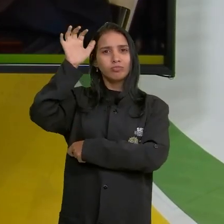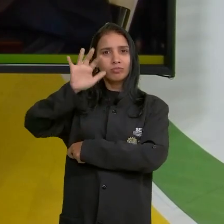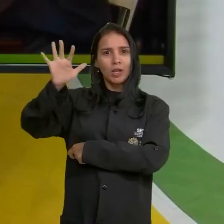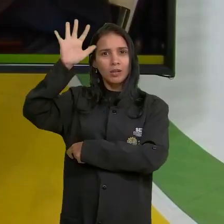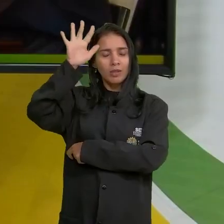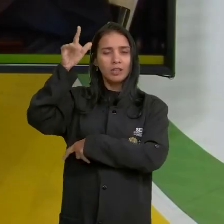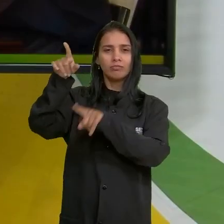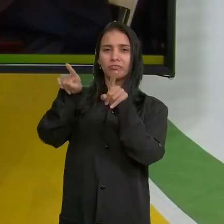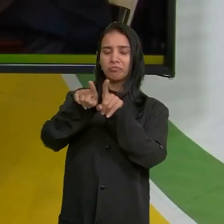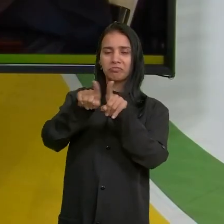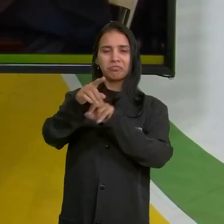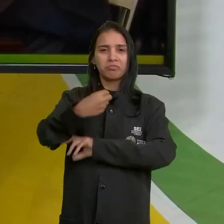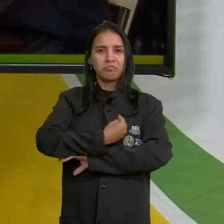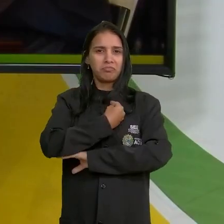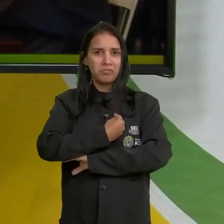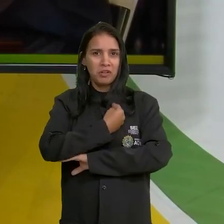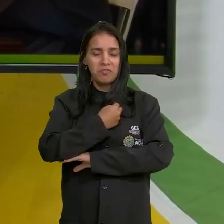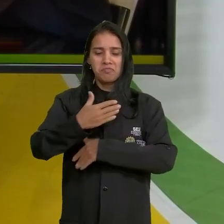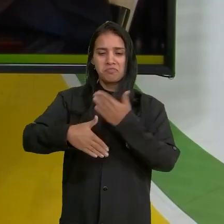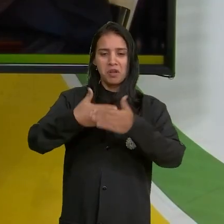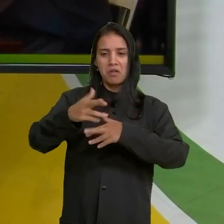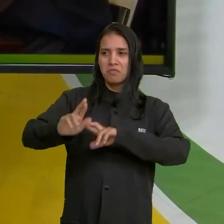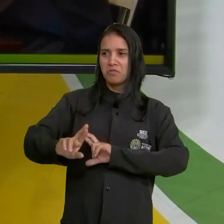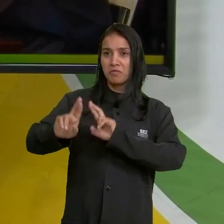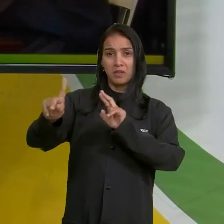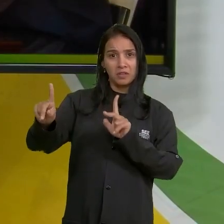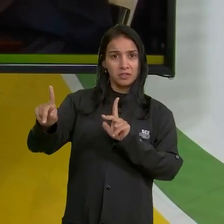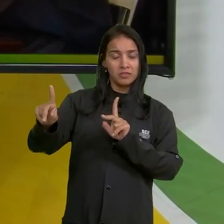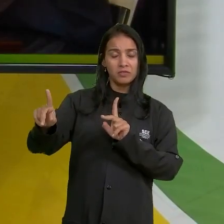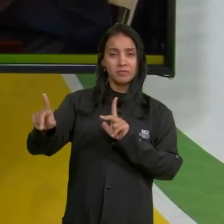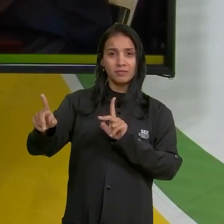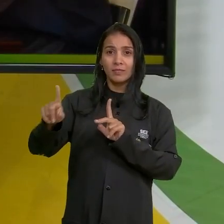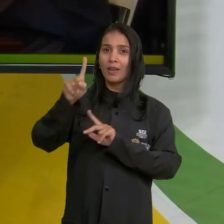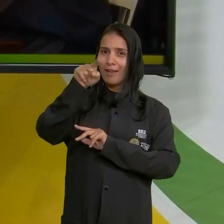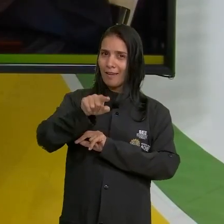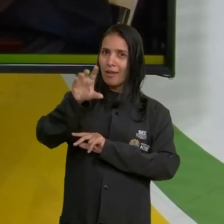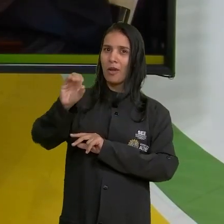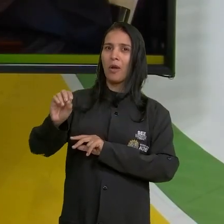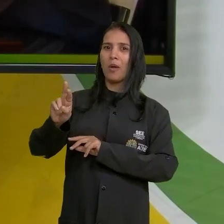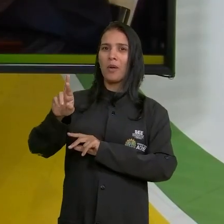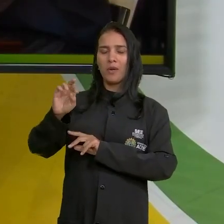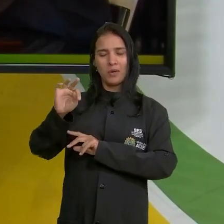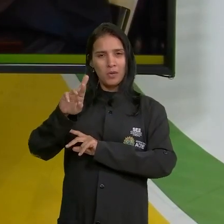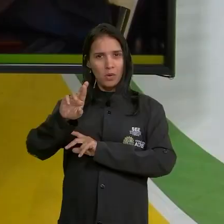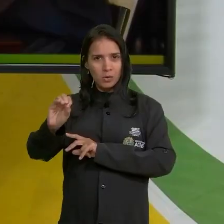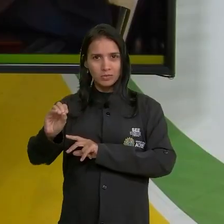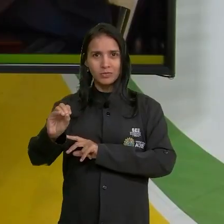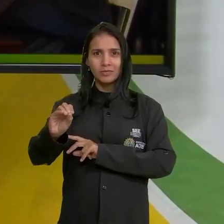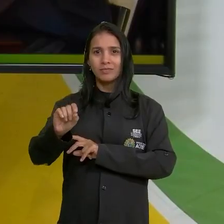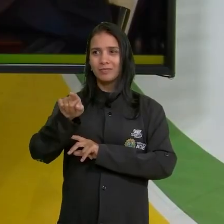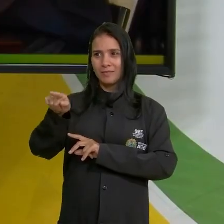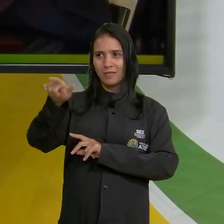vida diferenciado em relação ao seu. Esse é o outro. O outro é o estranho, é